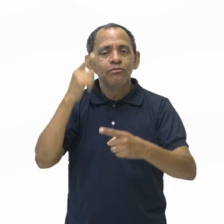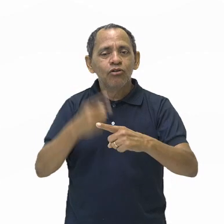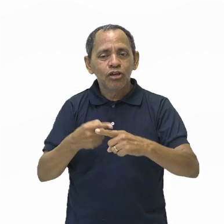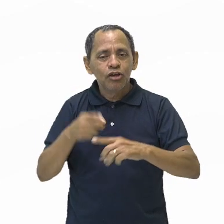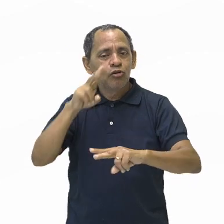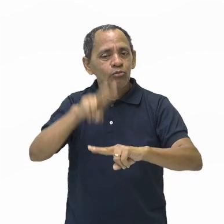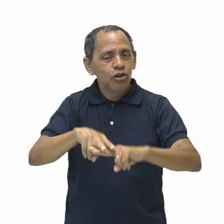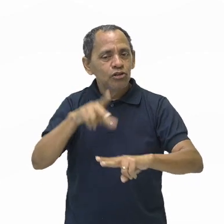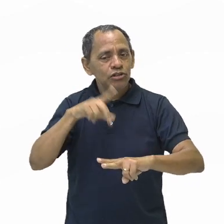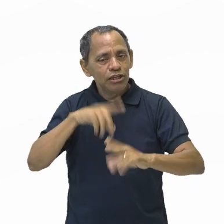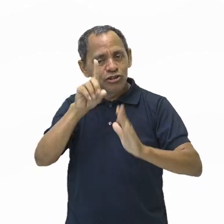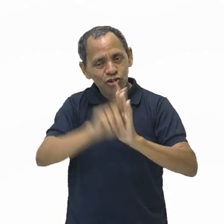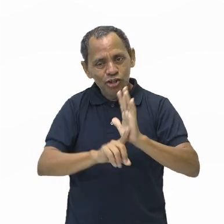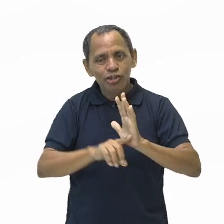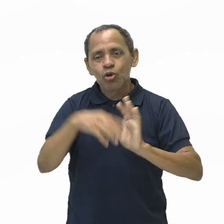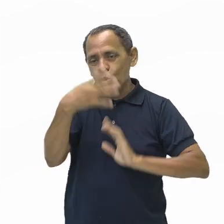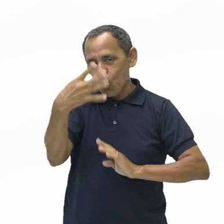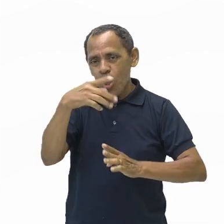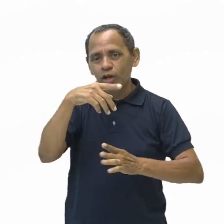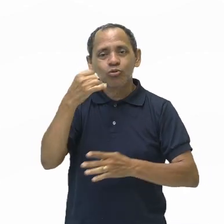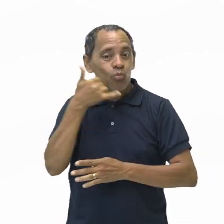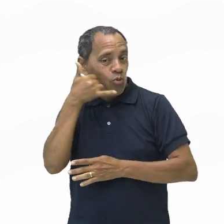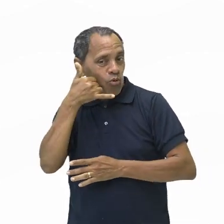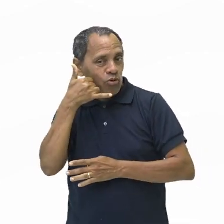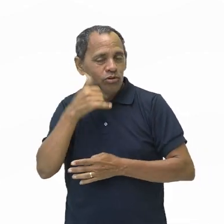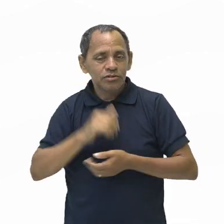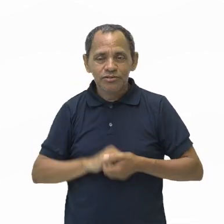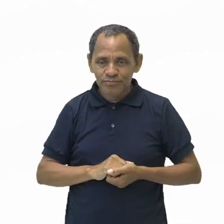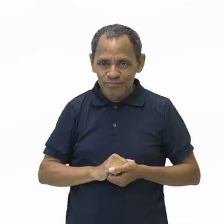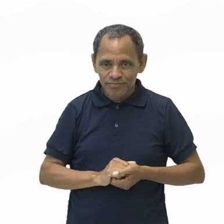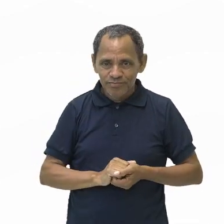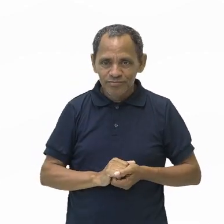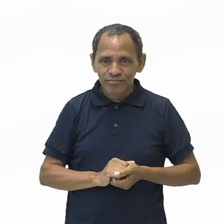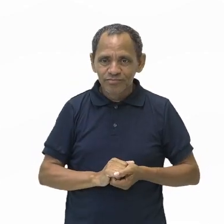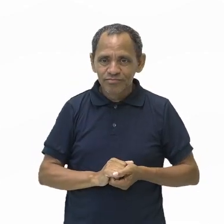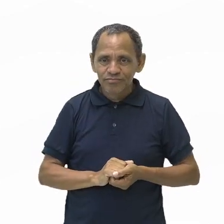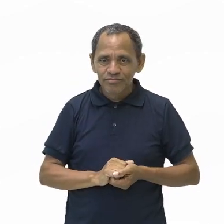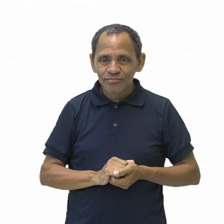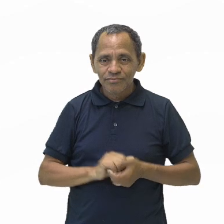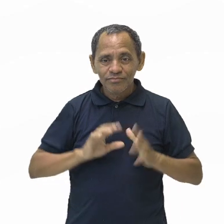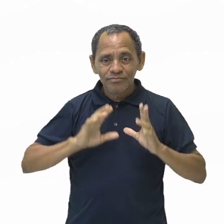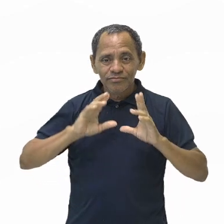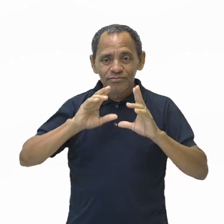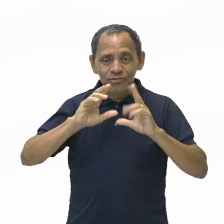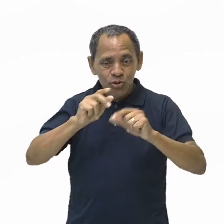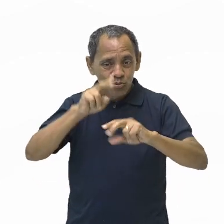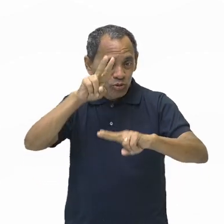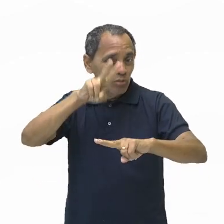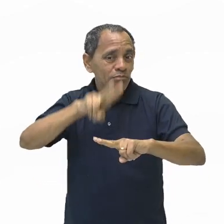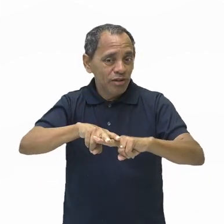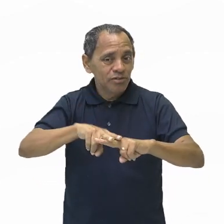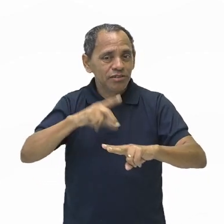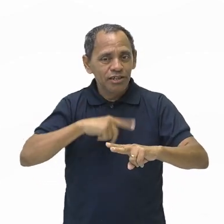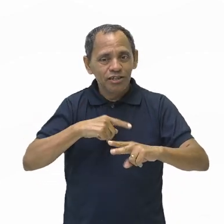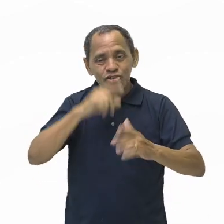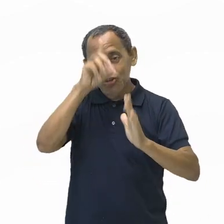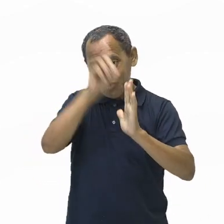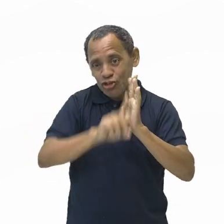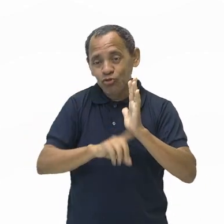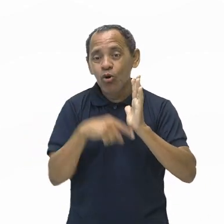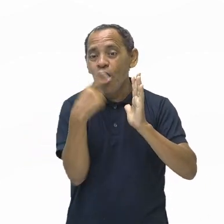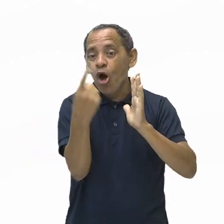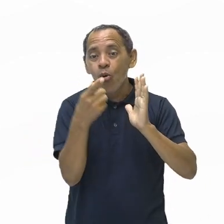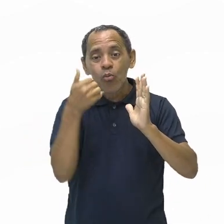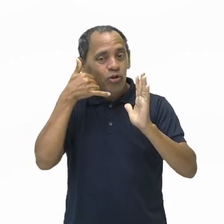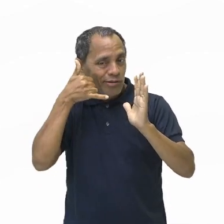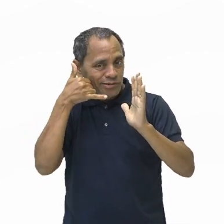ele tem direito a 4 ligações. Não sei se você se tocou, mas todo mundo que é preso tem direito a uma. Ele tem 4.